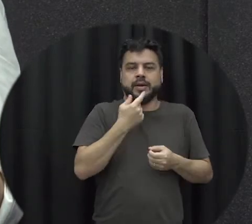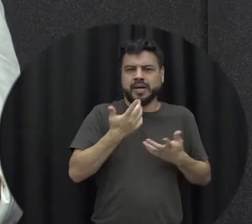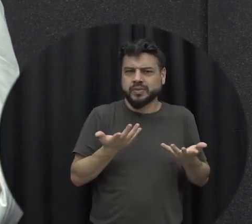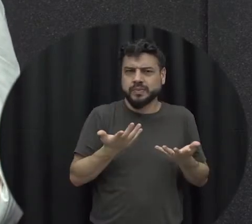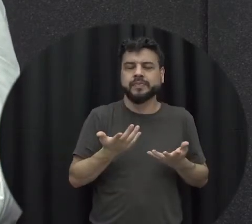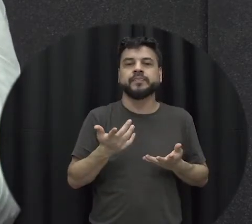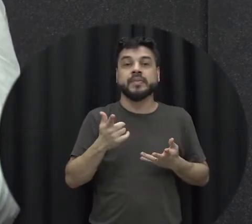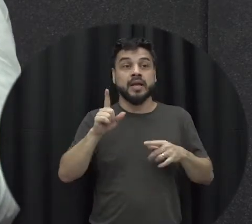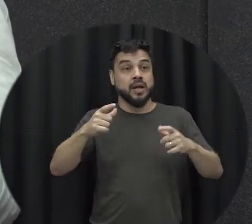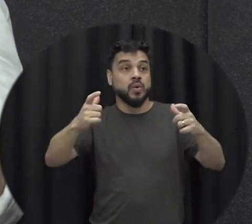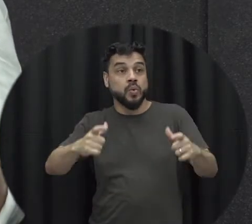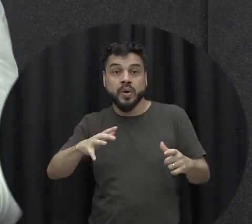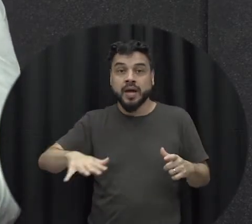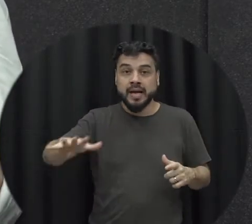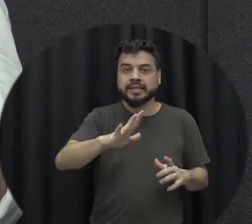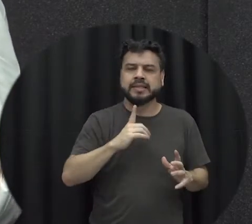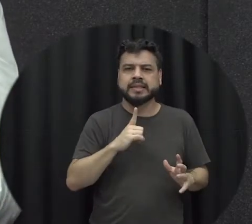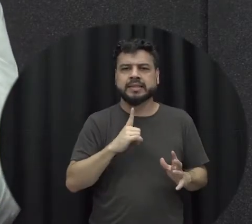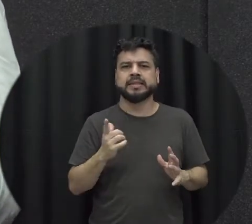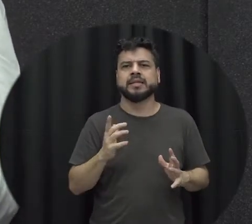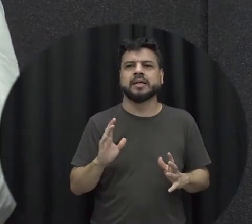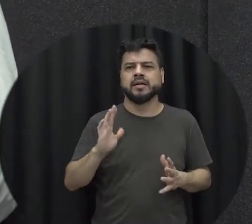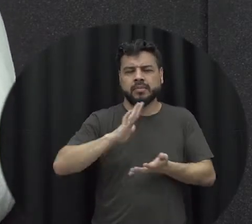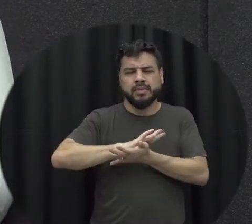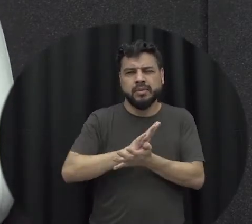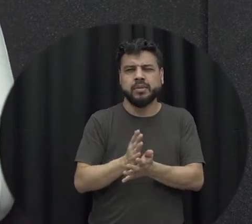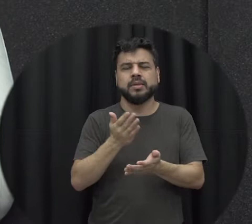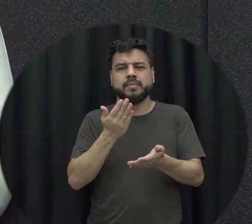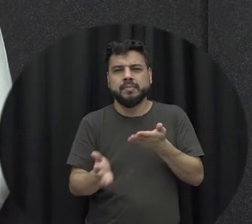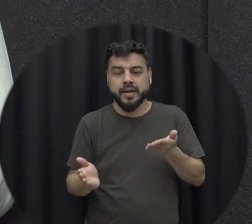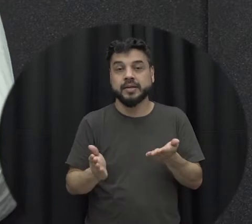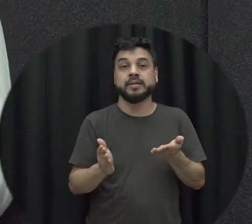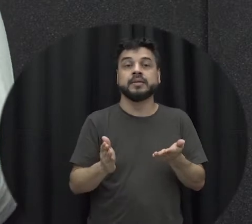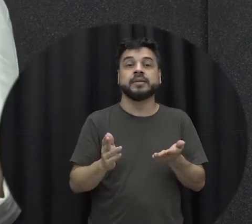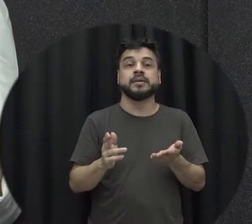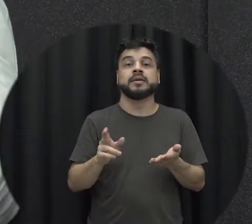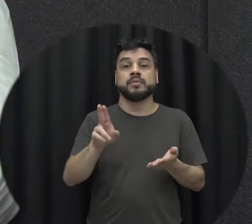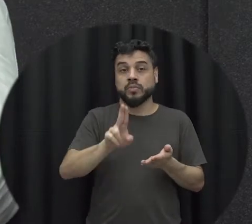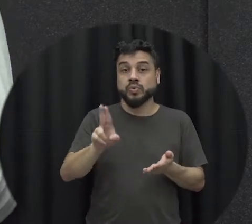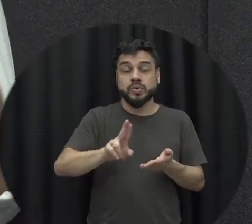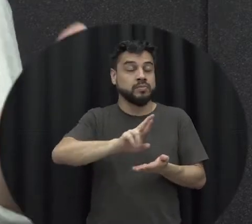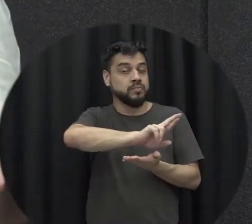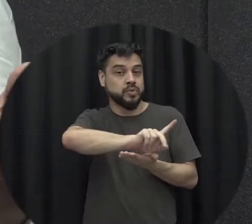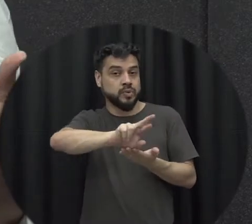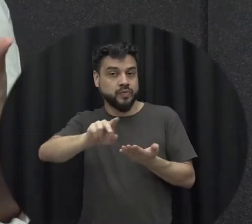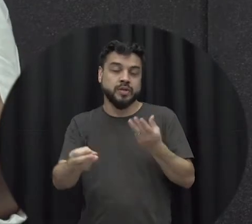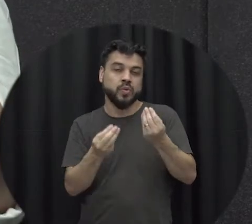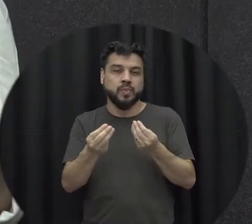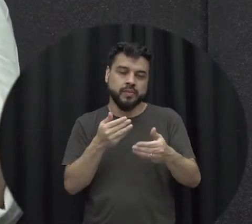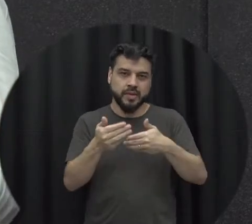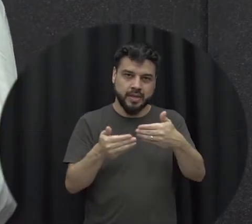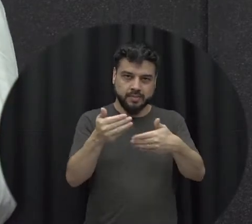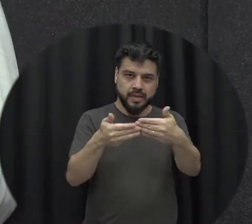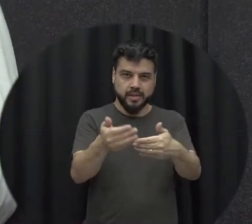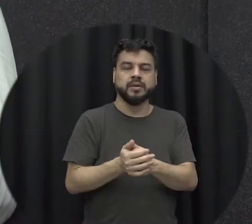ambientes impactados. Então, eles estão contaminados, degradados. E aí, a gente pode usar várias formas para tratar aquele ambiente,